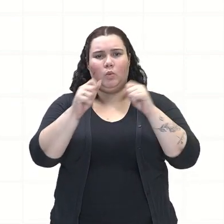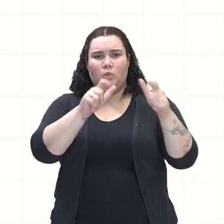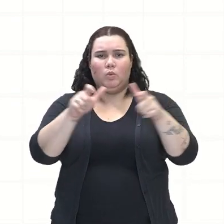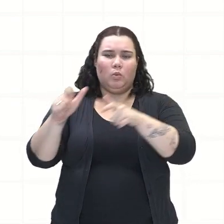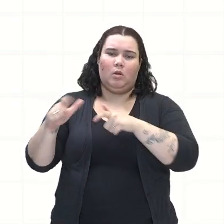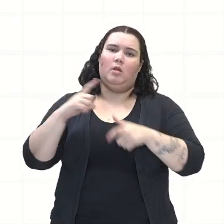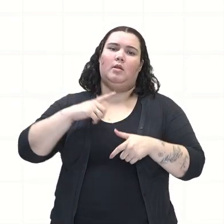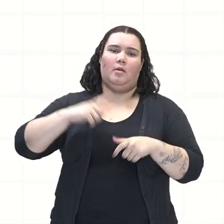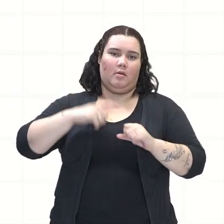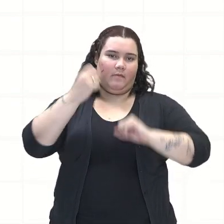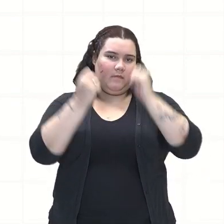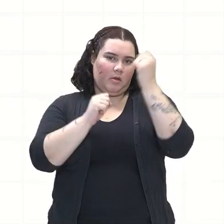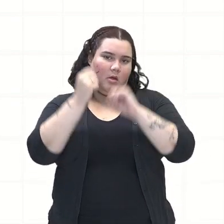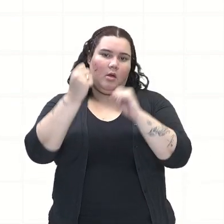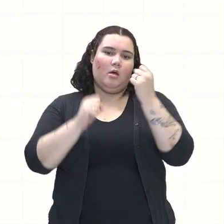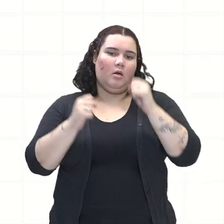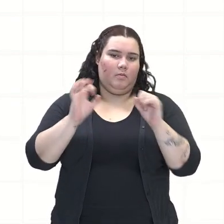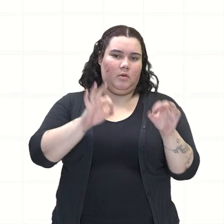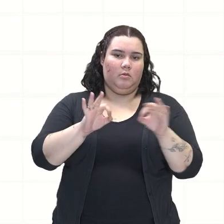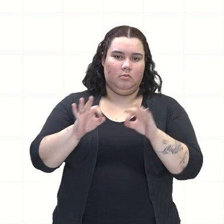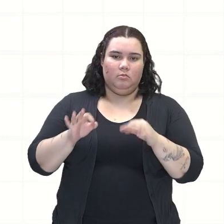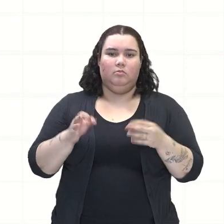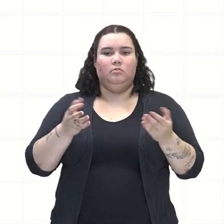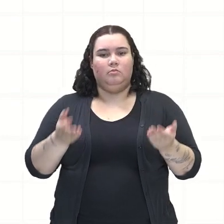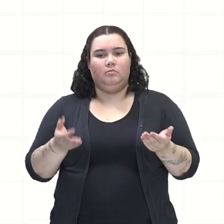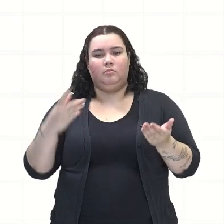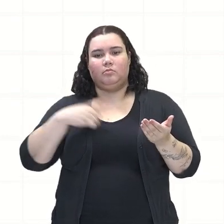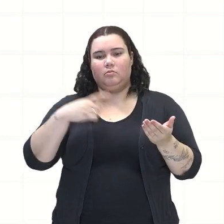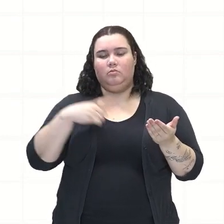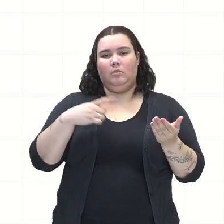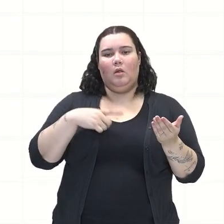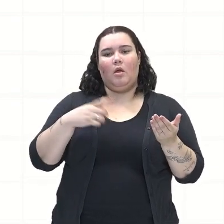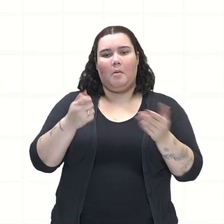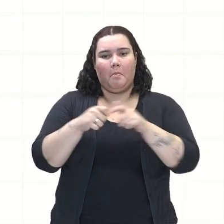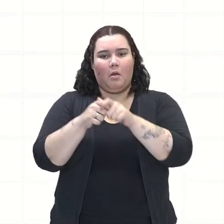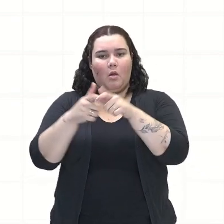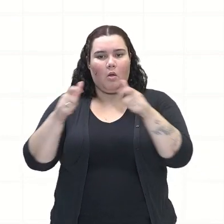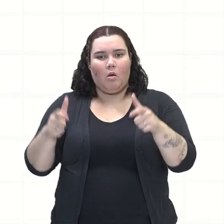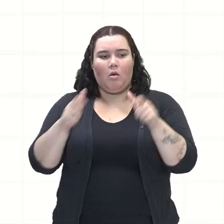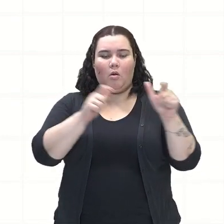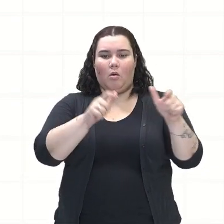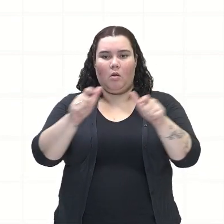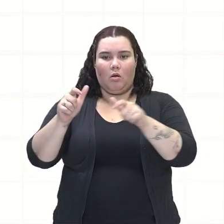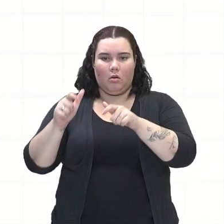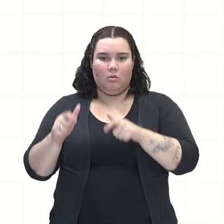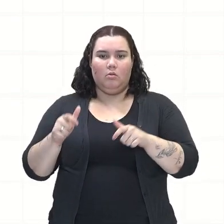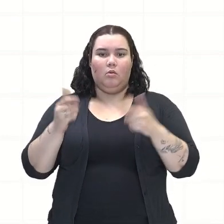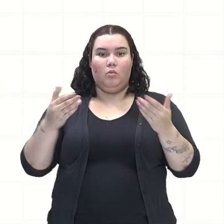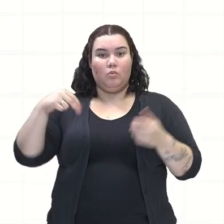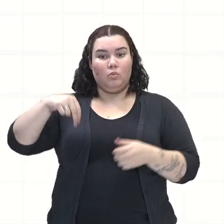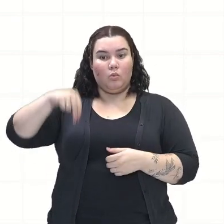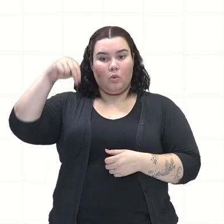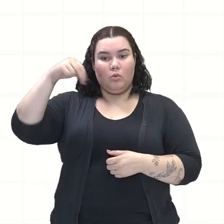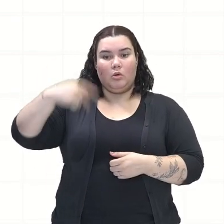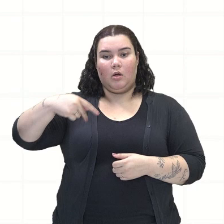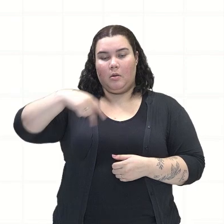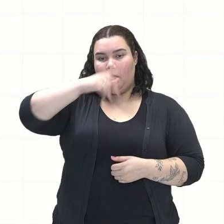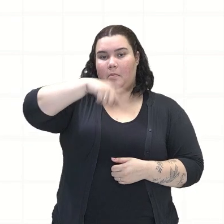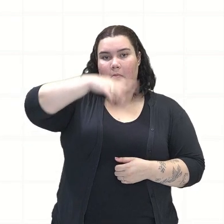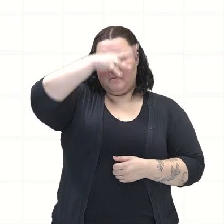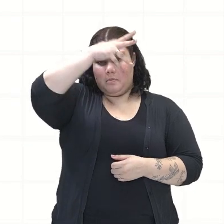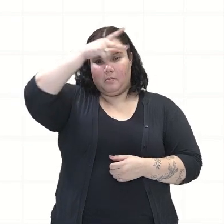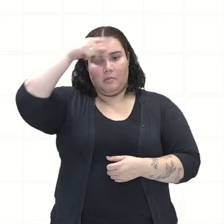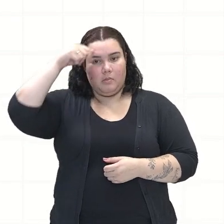todas as capitais têm alguma produção industrial, né? Tem ali uma relevância grande também. Aqui na região norte é Manaus,